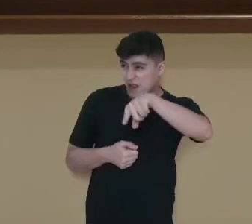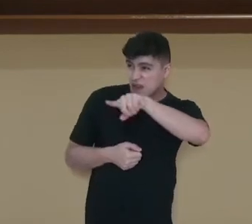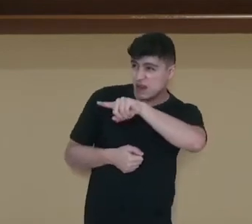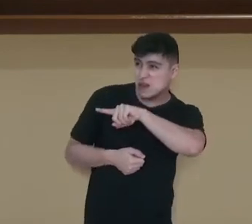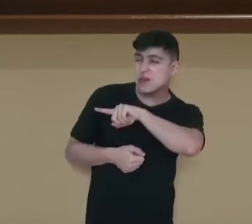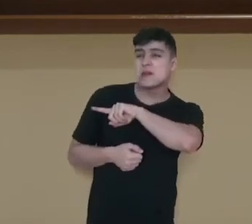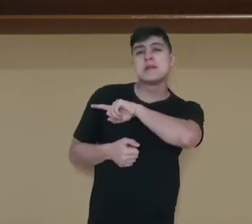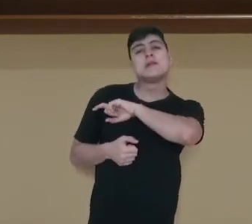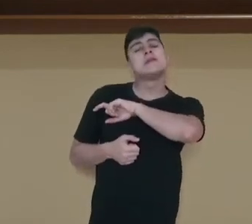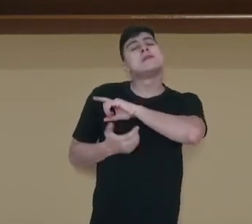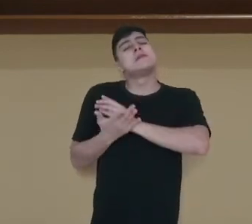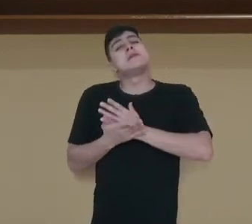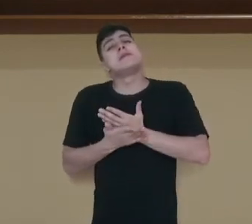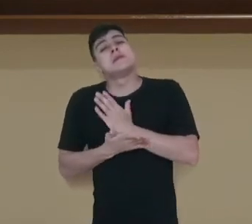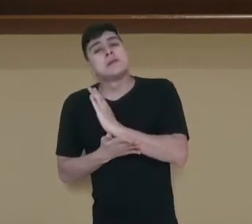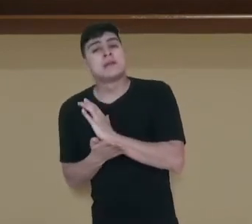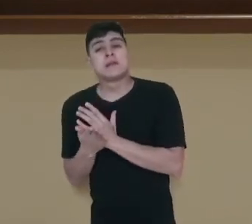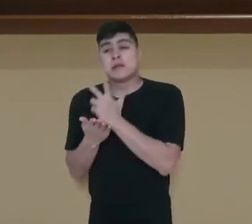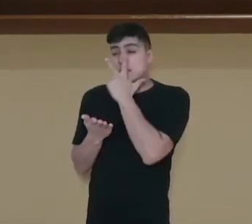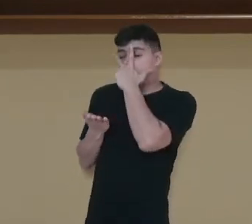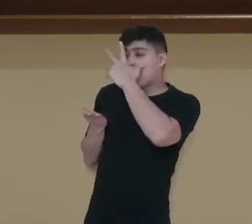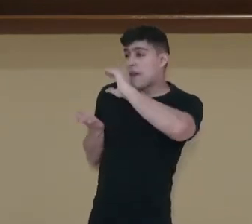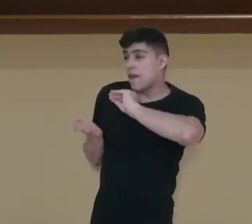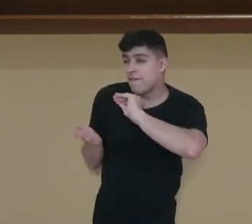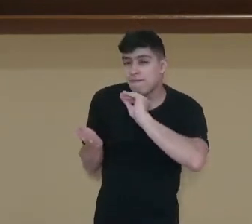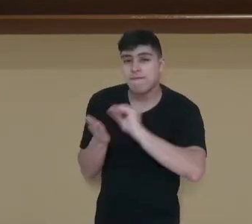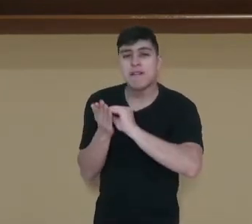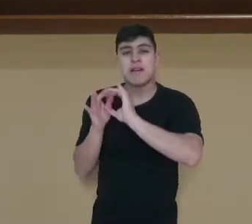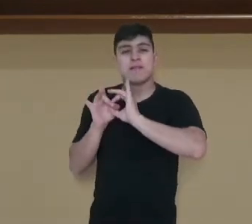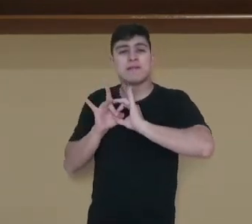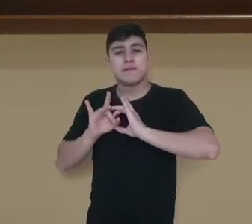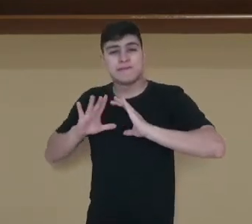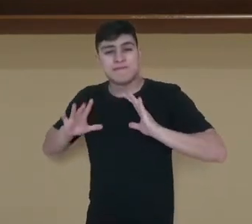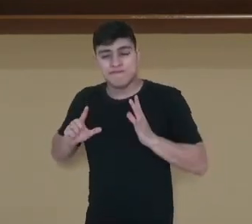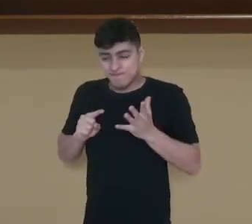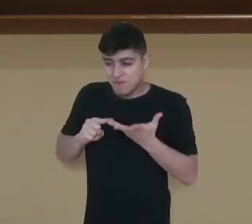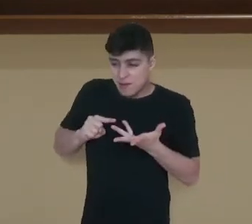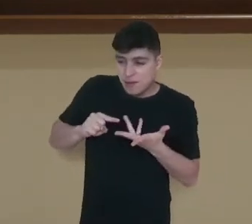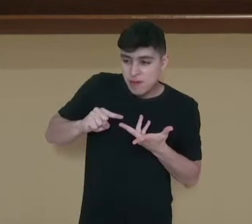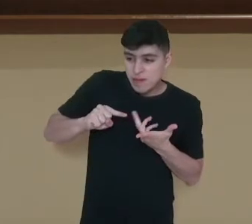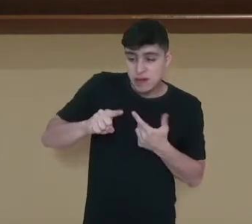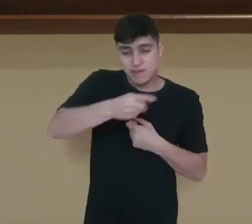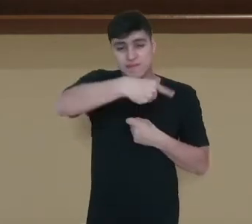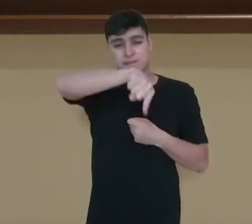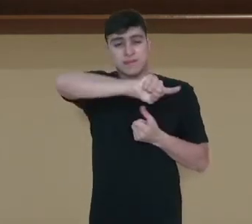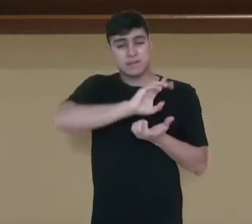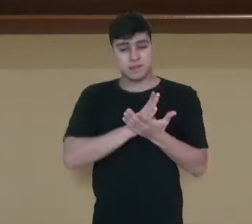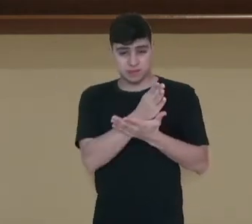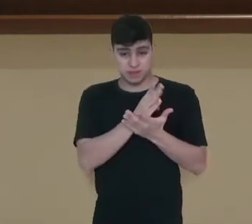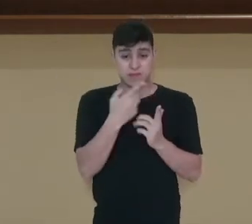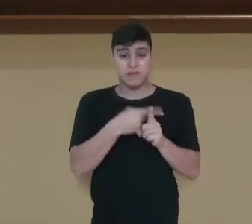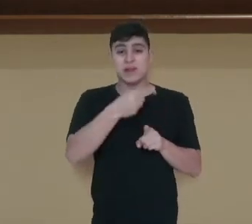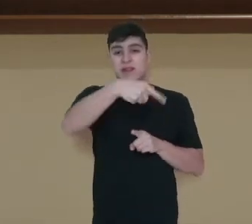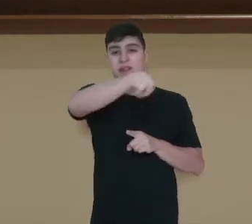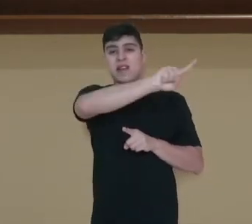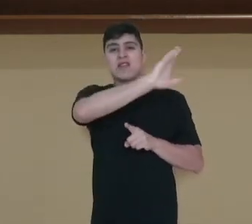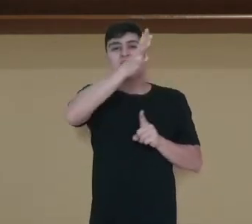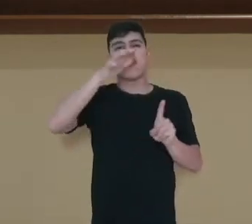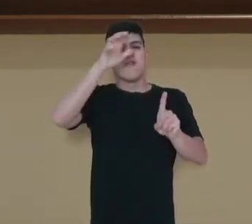ele começa a incomodar os norte-americanos. Justamente por quê? Porque eles já tinham as